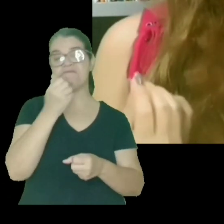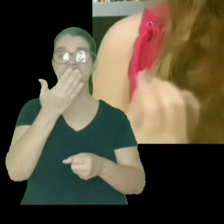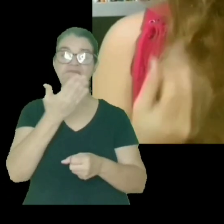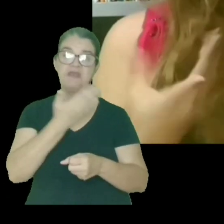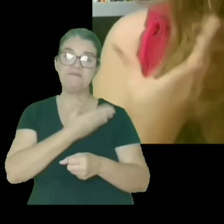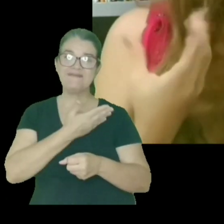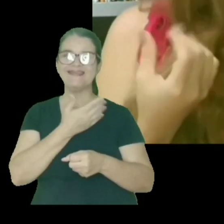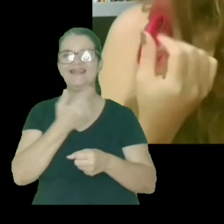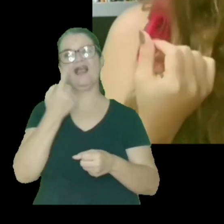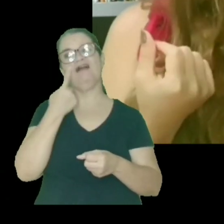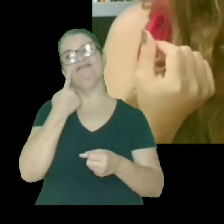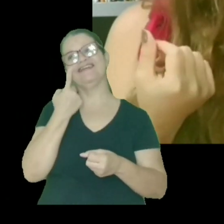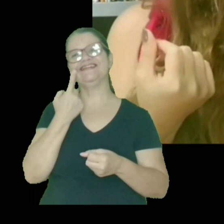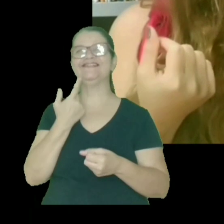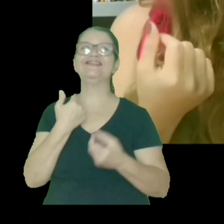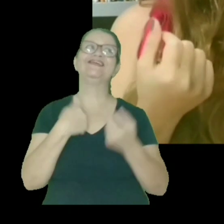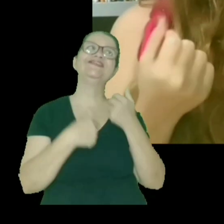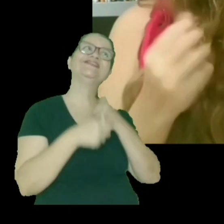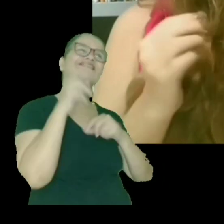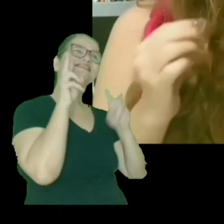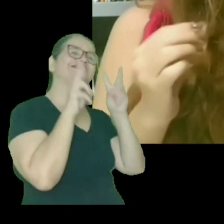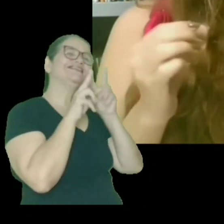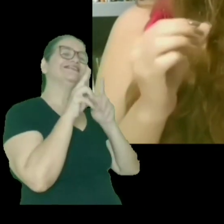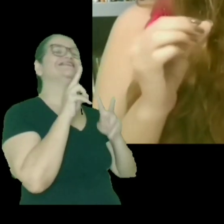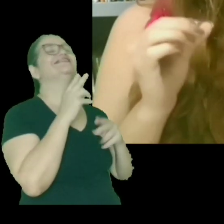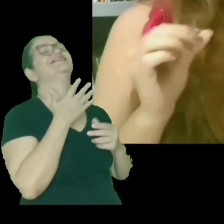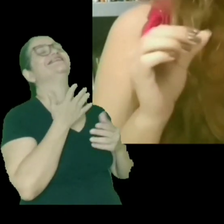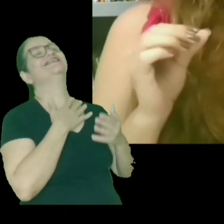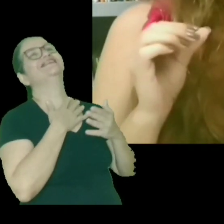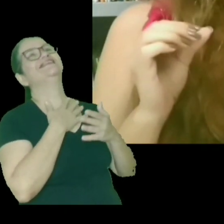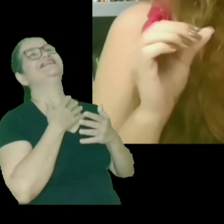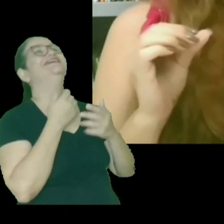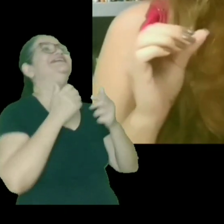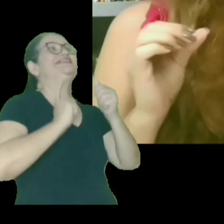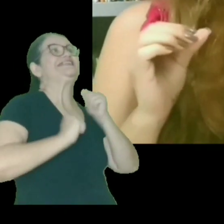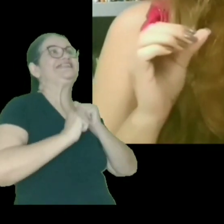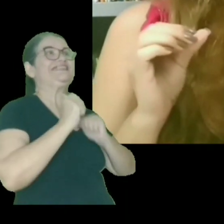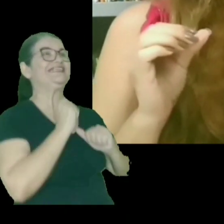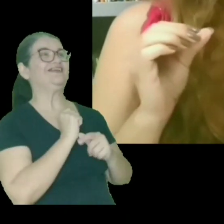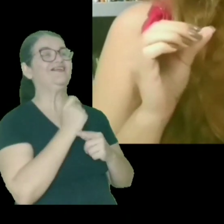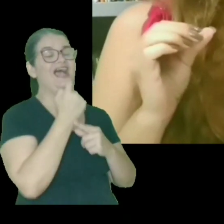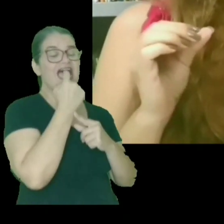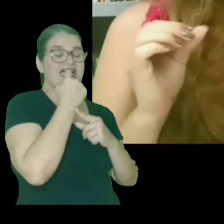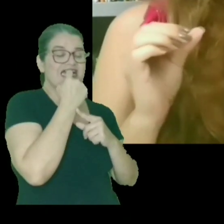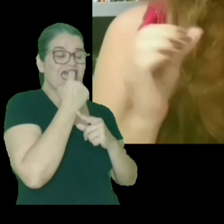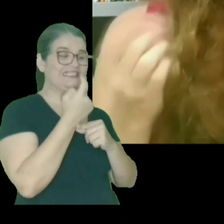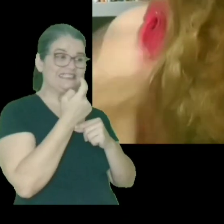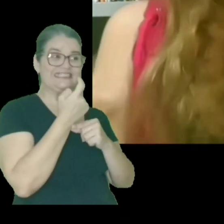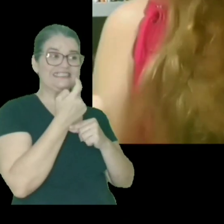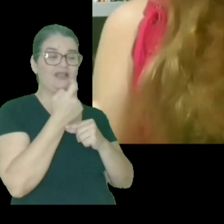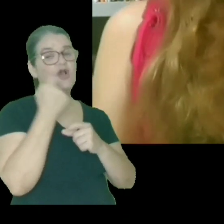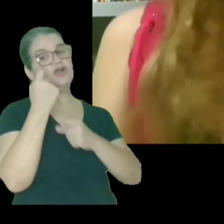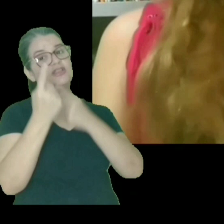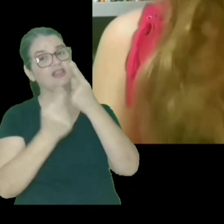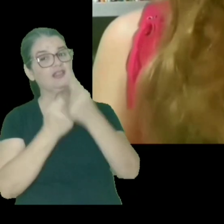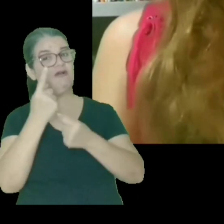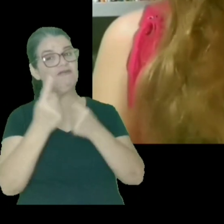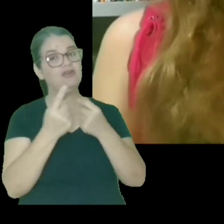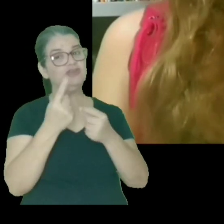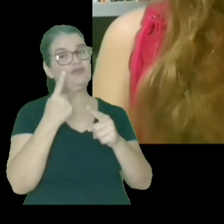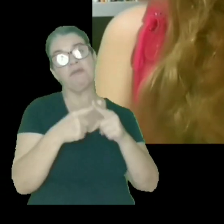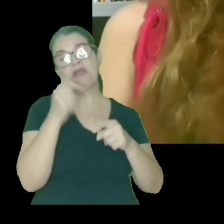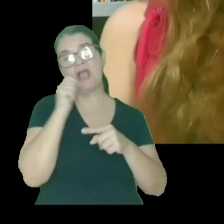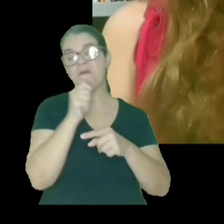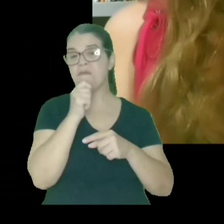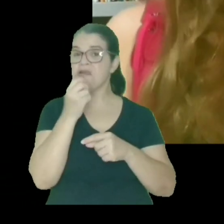atendendo ao meu apelo mudo, ao meu mudo desespero de inveja, ou talvez por pura bondade,